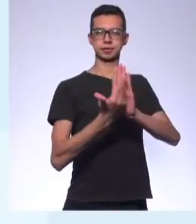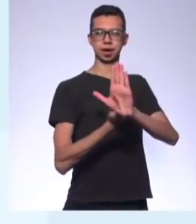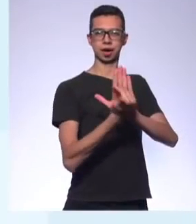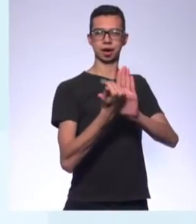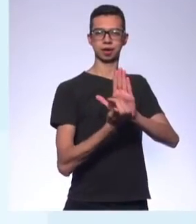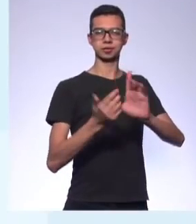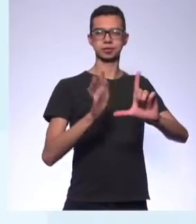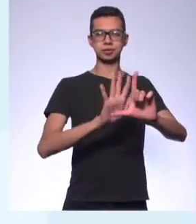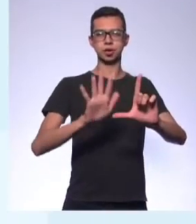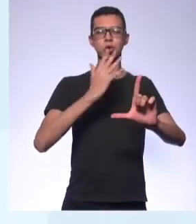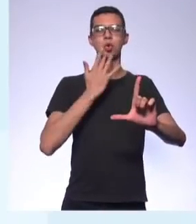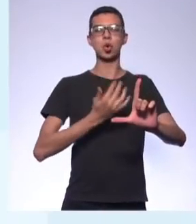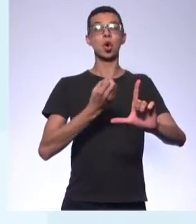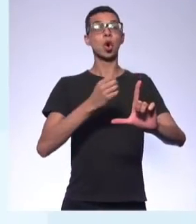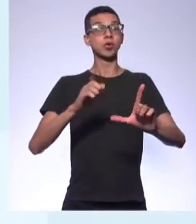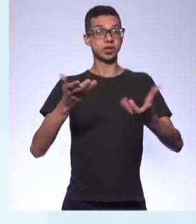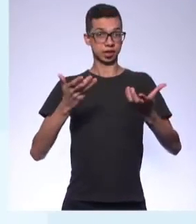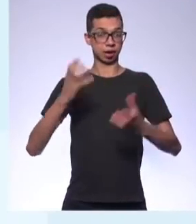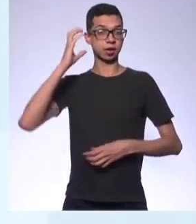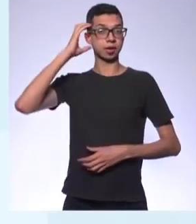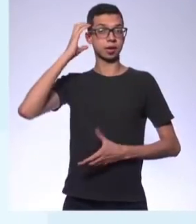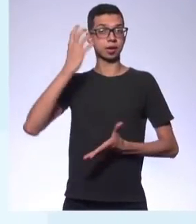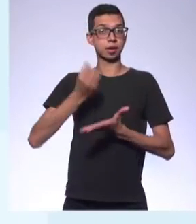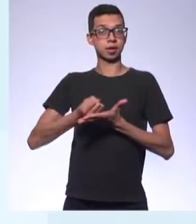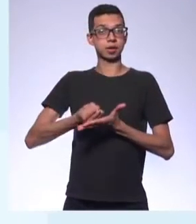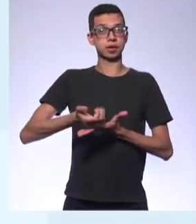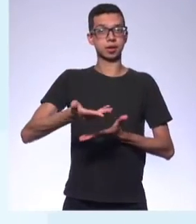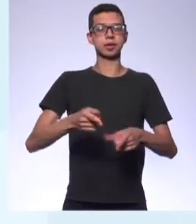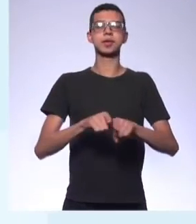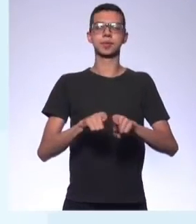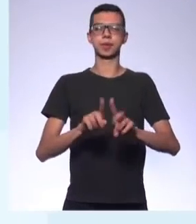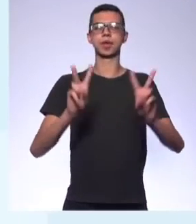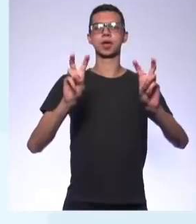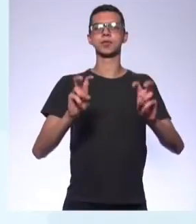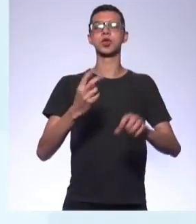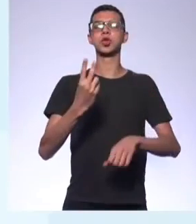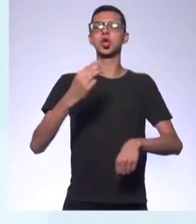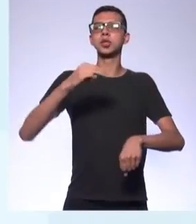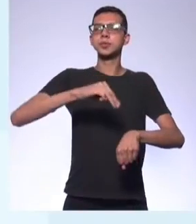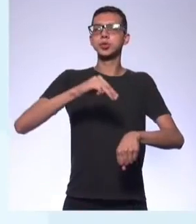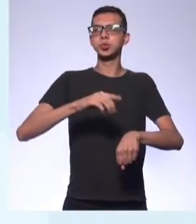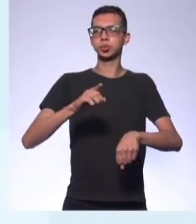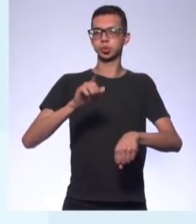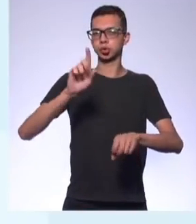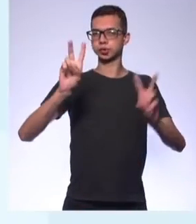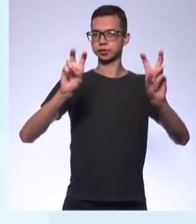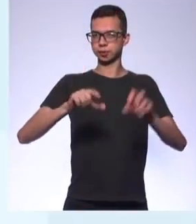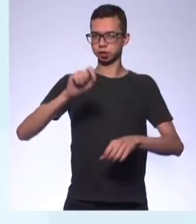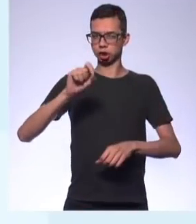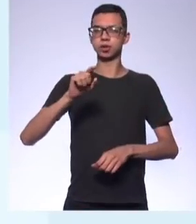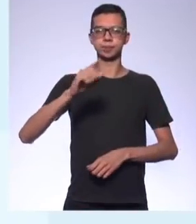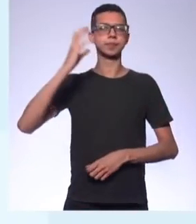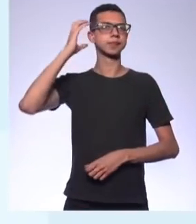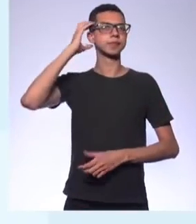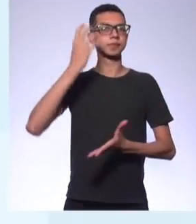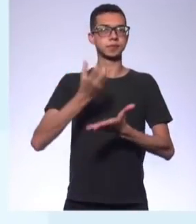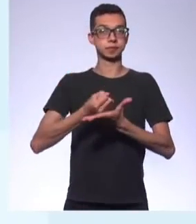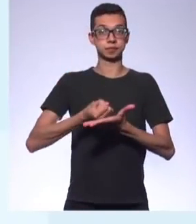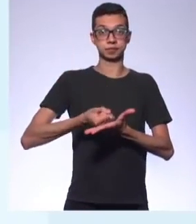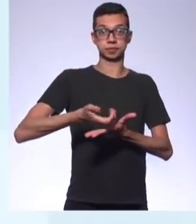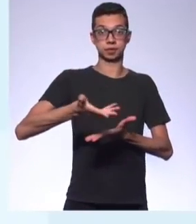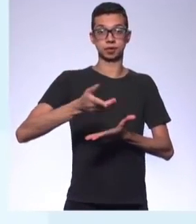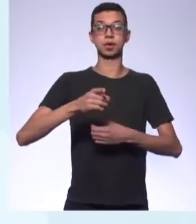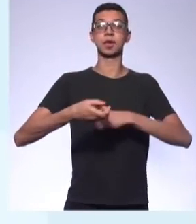um podcast, escolher um tema, gravar um podcast de até 2 minutos e aí vocês nos mandem para que nós